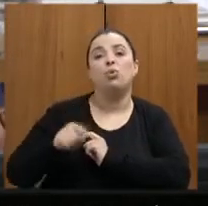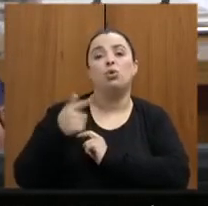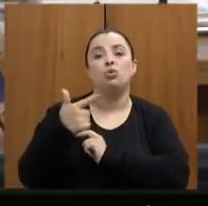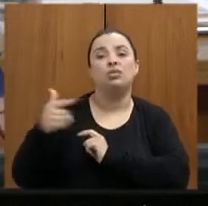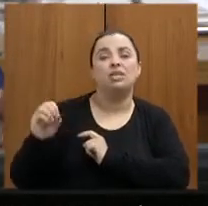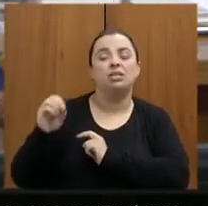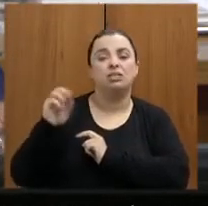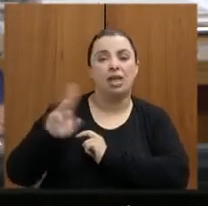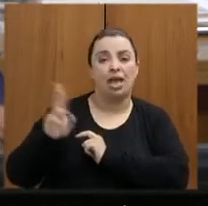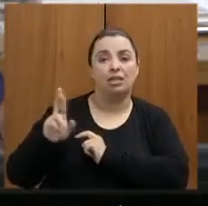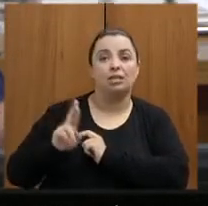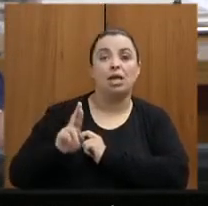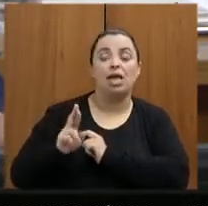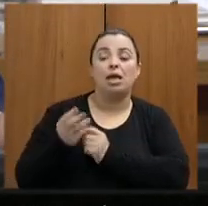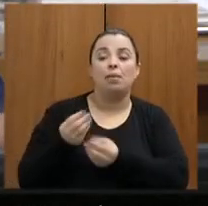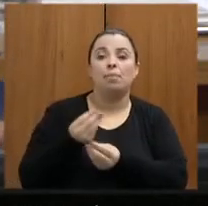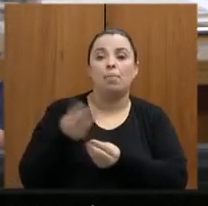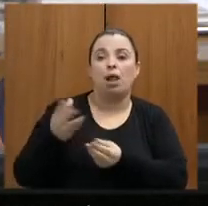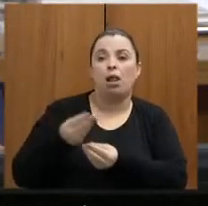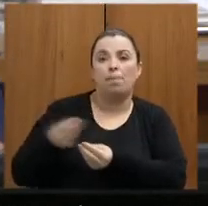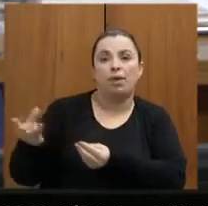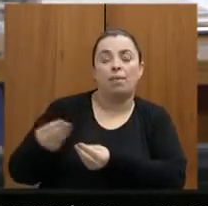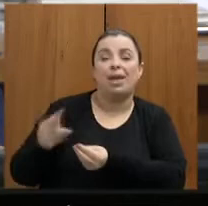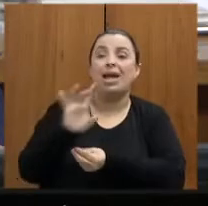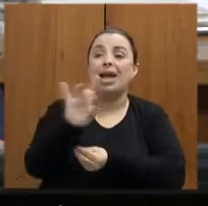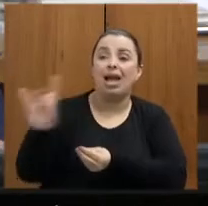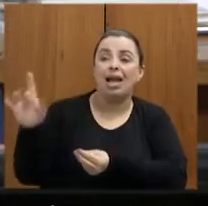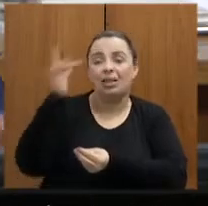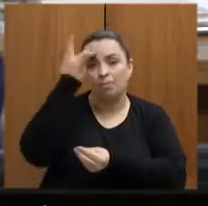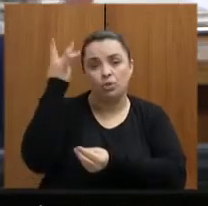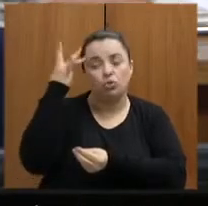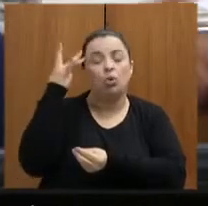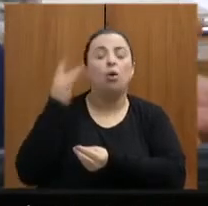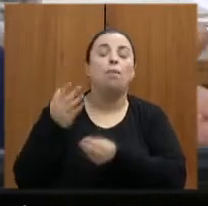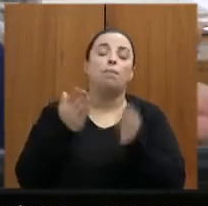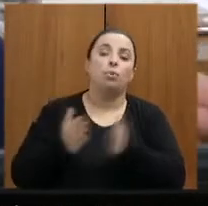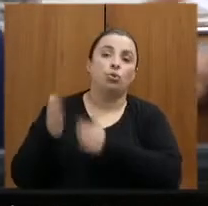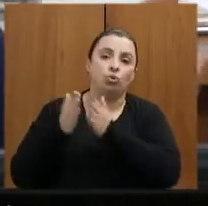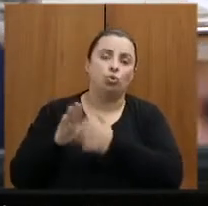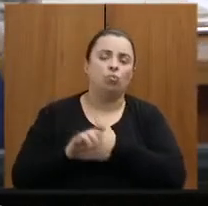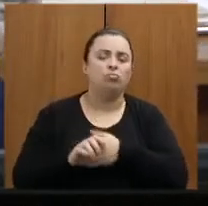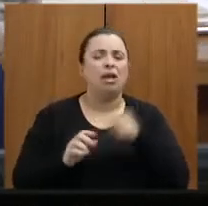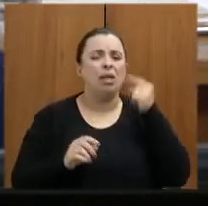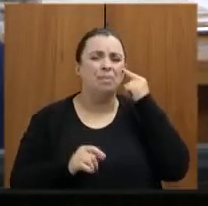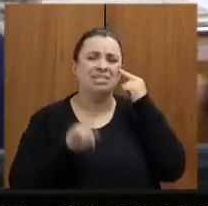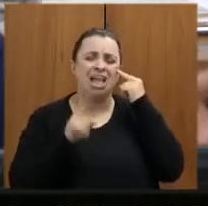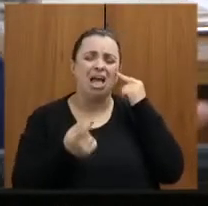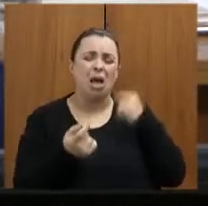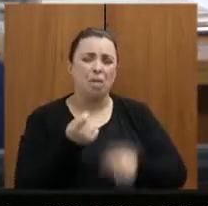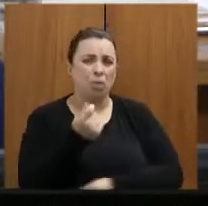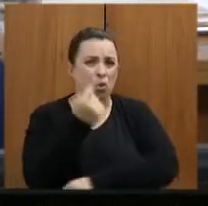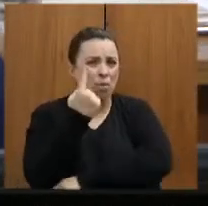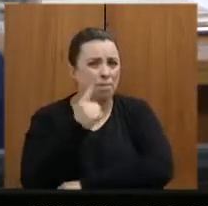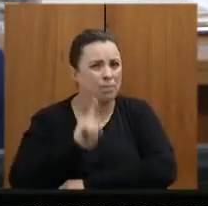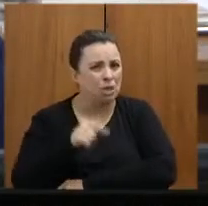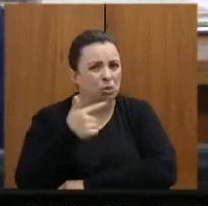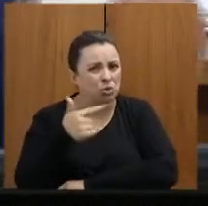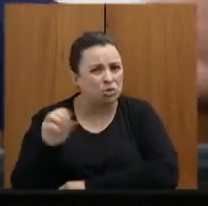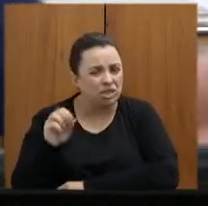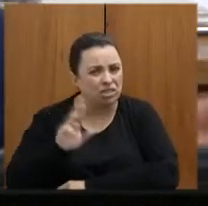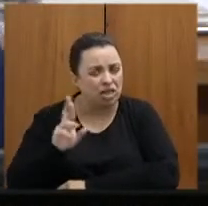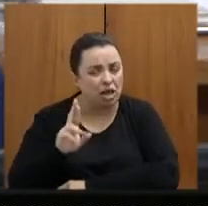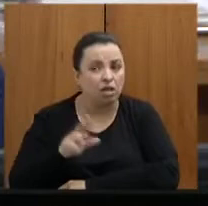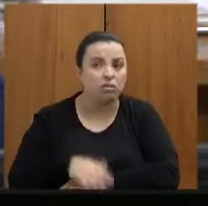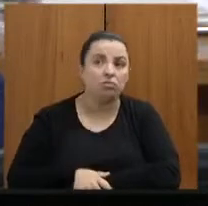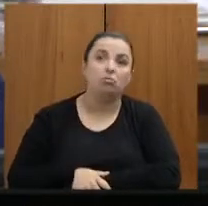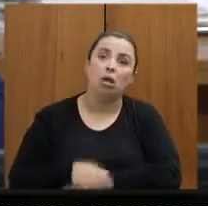garante pode pensar assim o valor pequeno mas tem uma questão social muito importante embutida Nisso porque